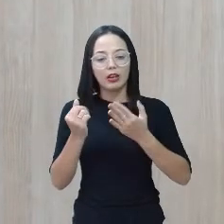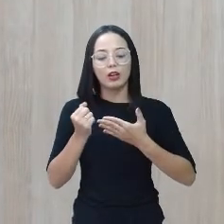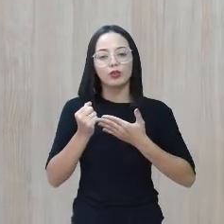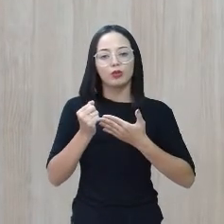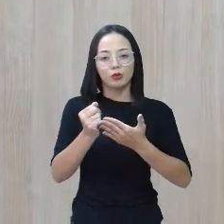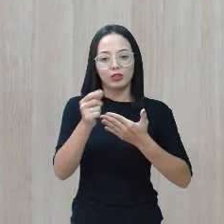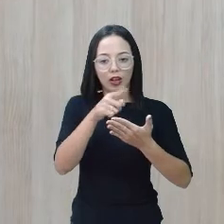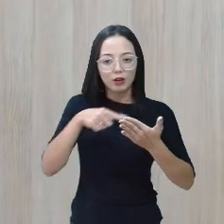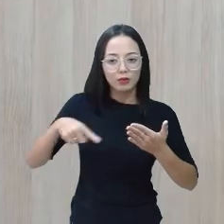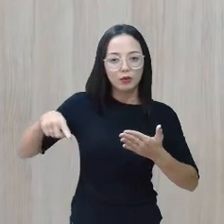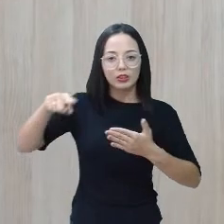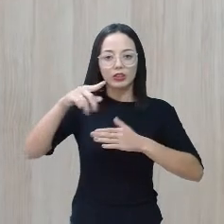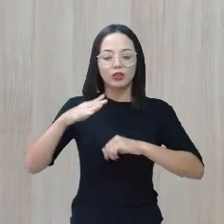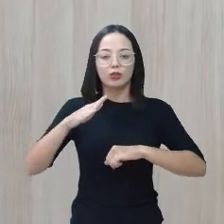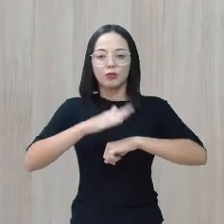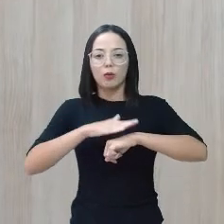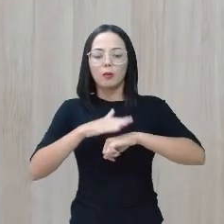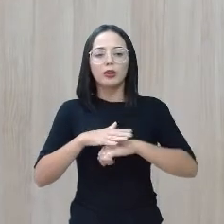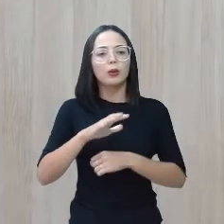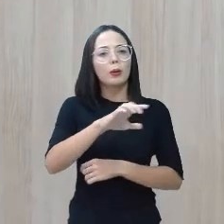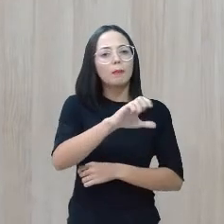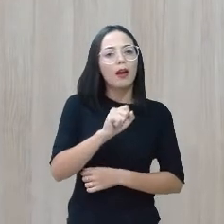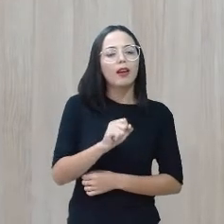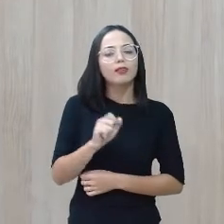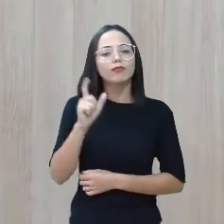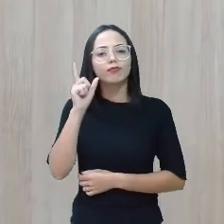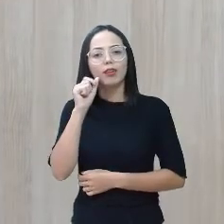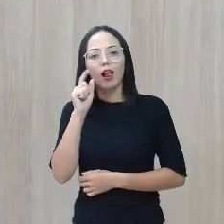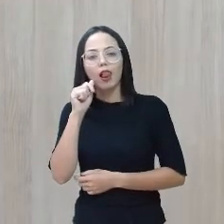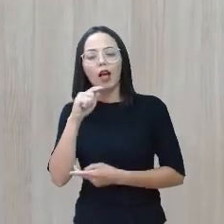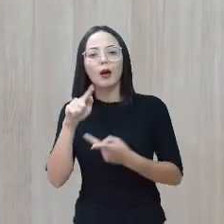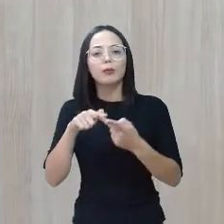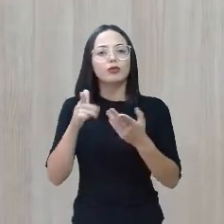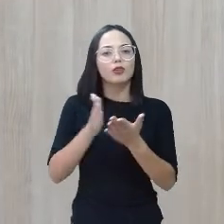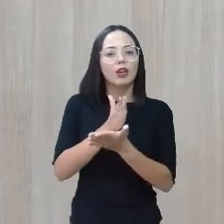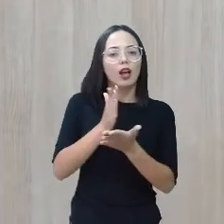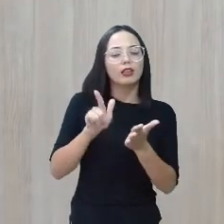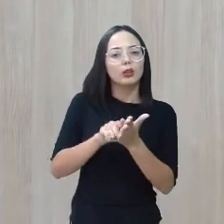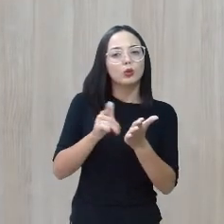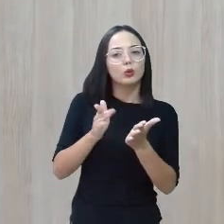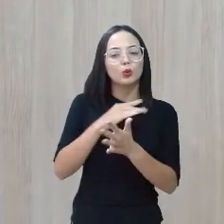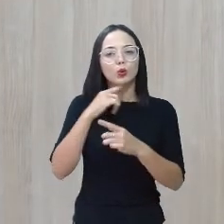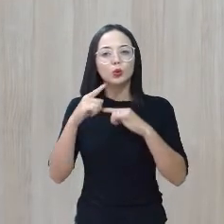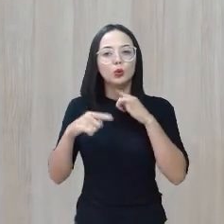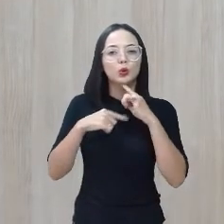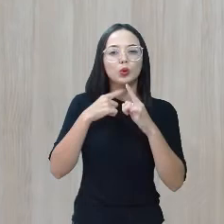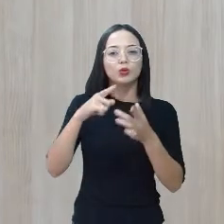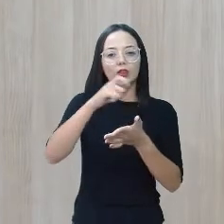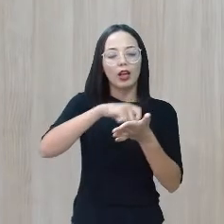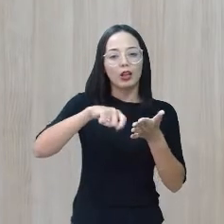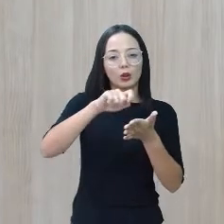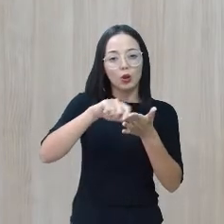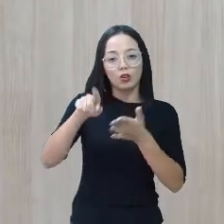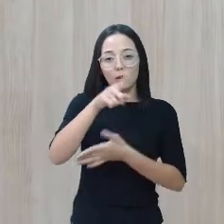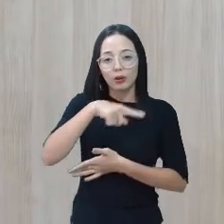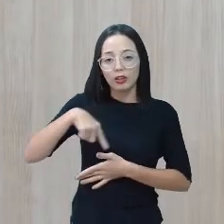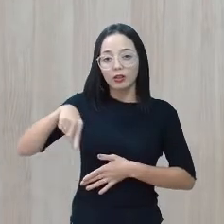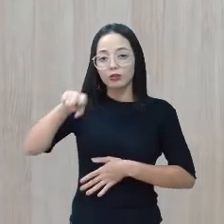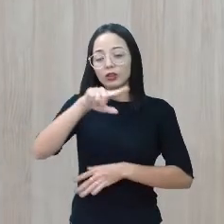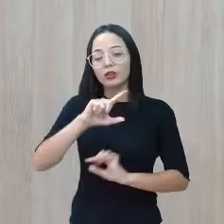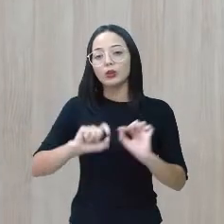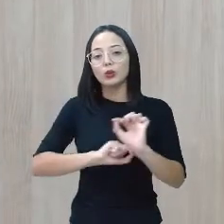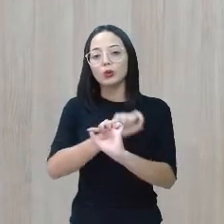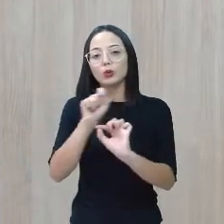neste momento. Peguem lápis, caderno, anotem as dúvidas de vocês, para que vocês possam, cada